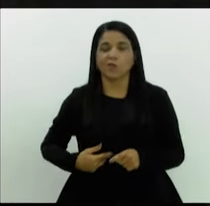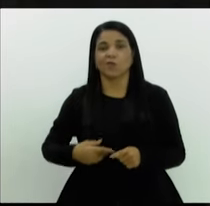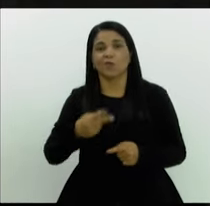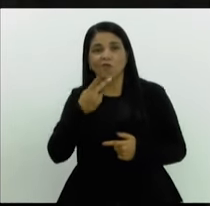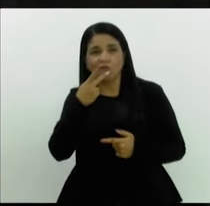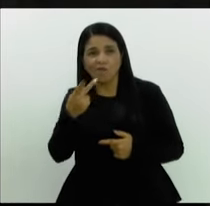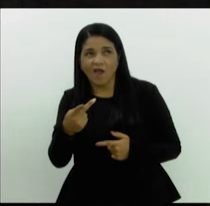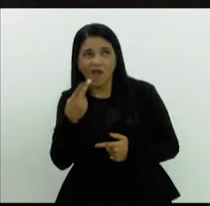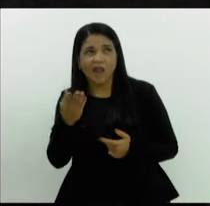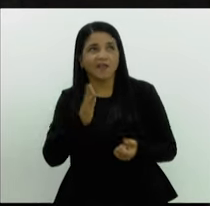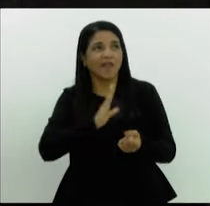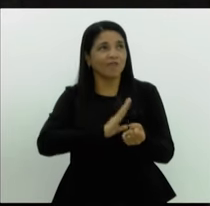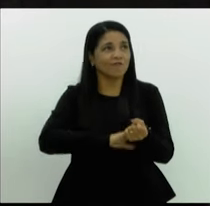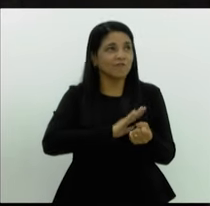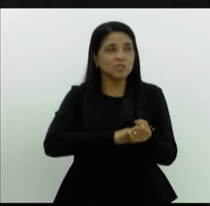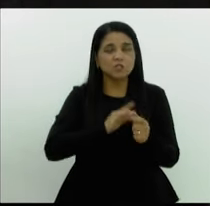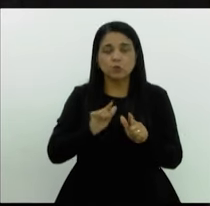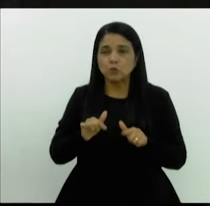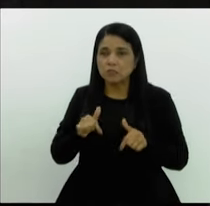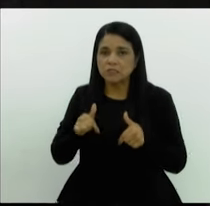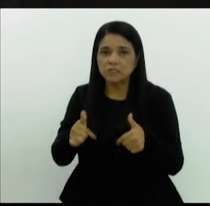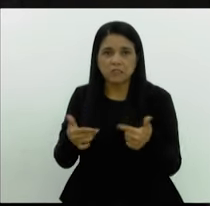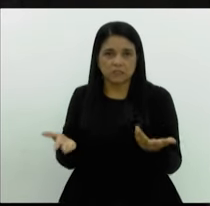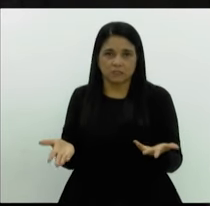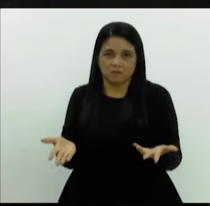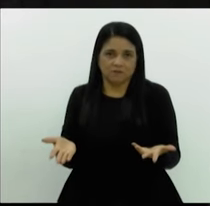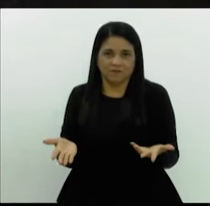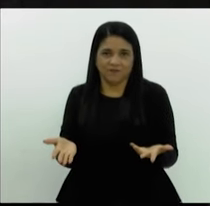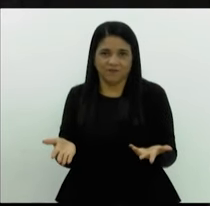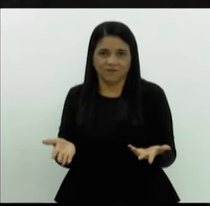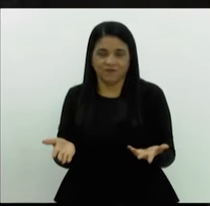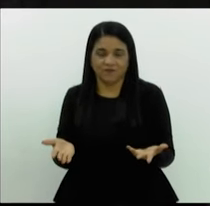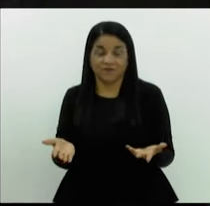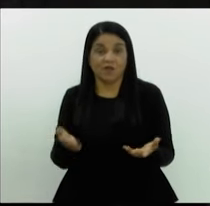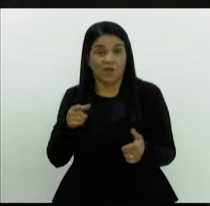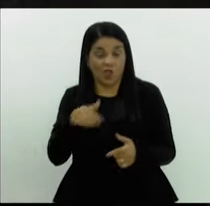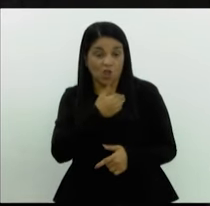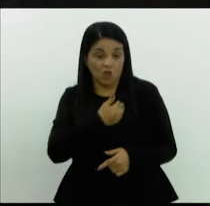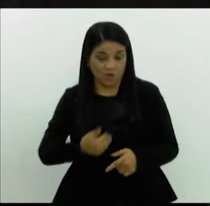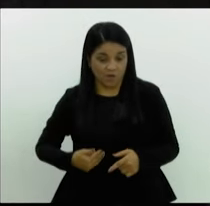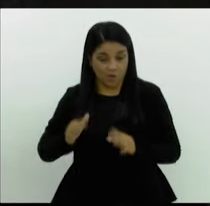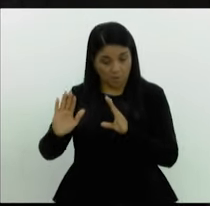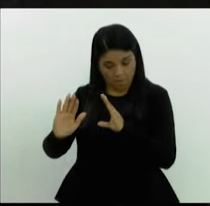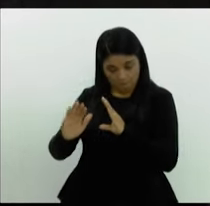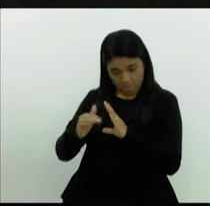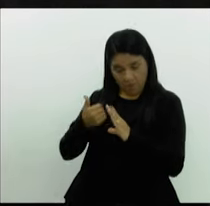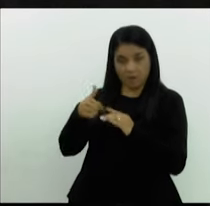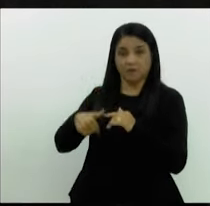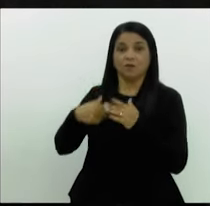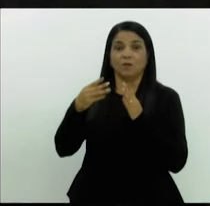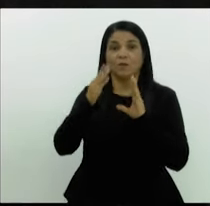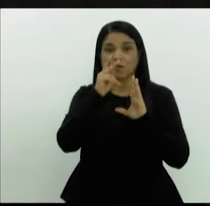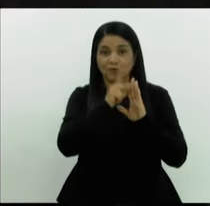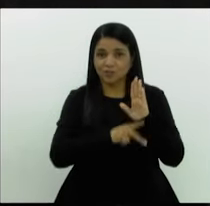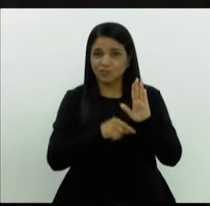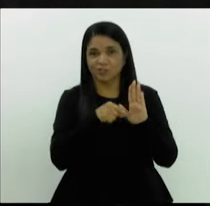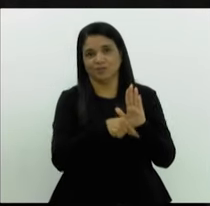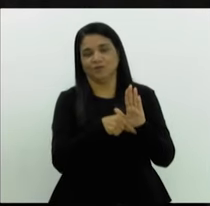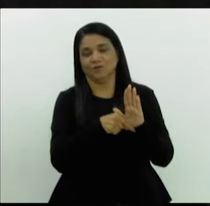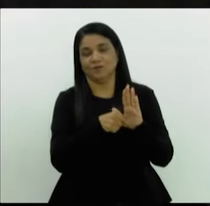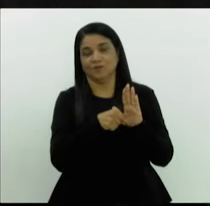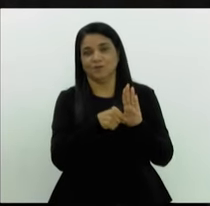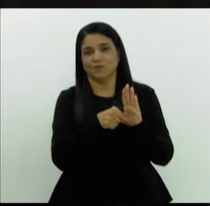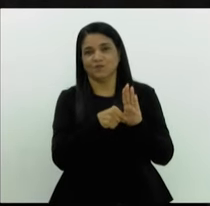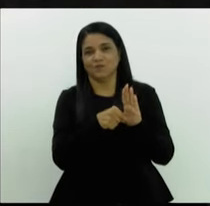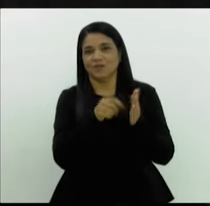que tem vício de iniciativa. Agora, quando o governo manda para essa casa um projeto de lei